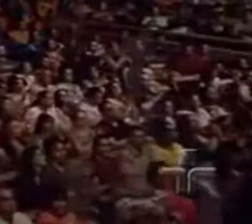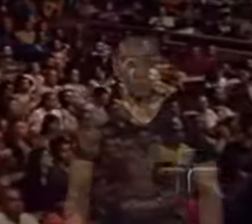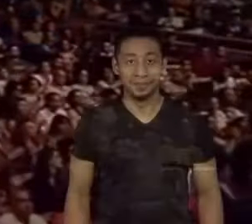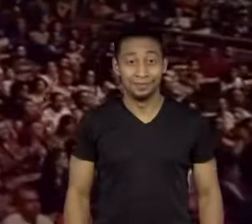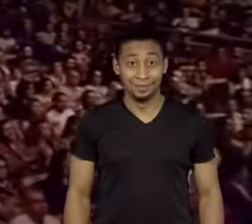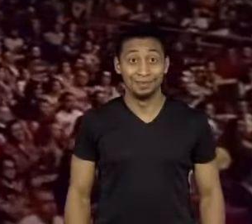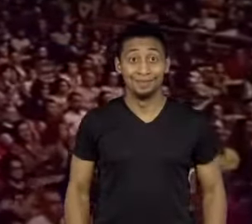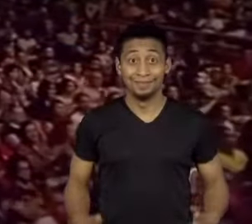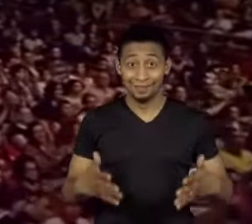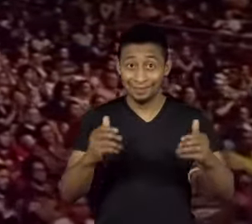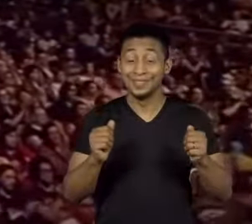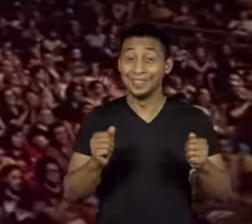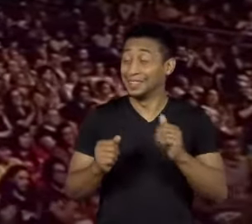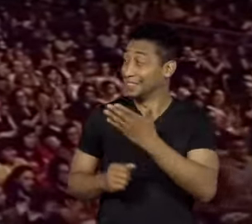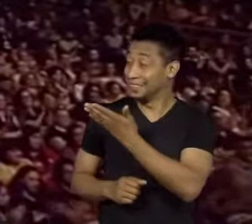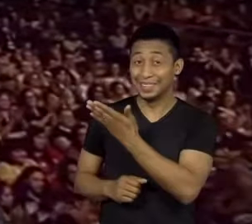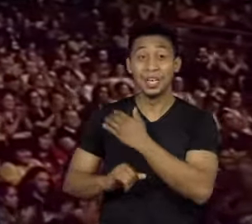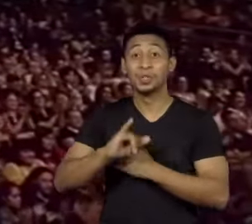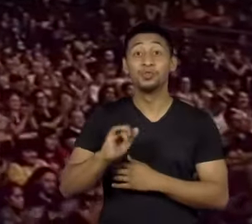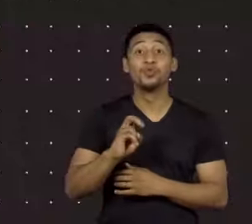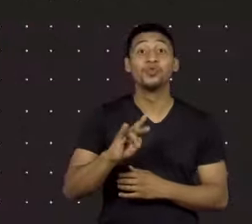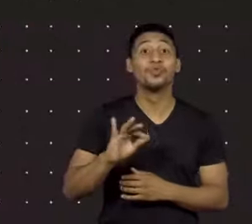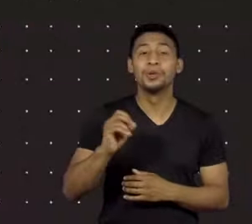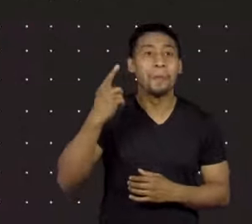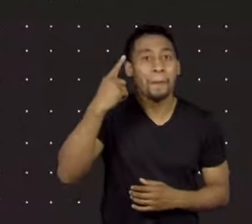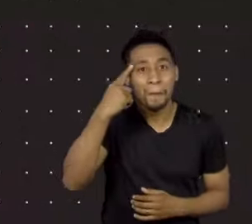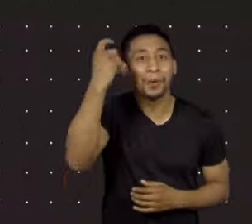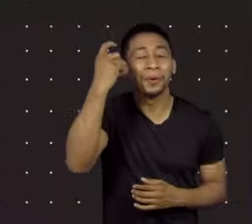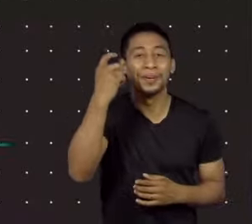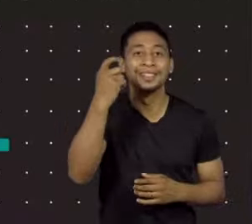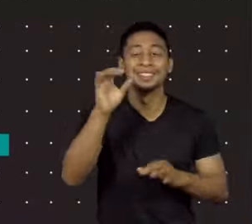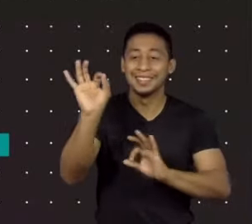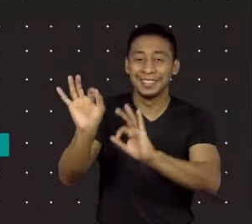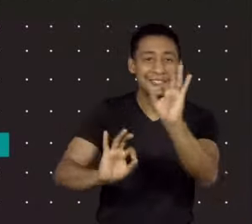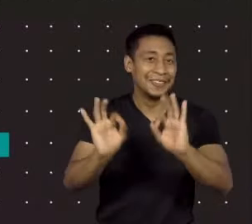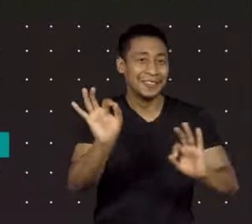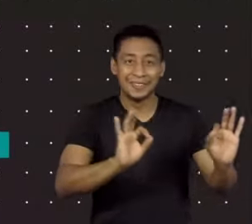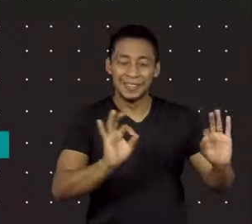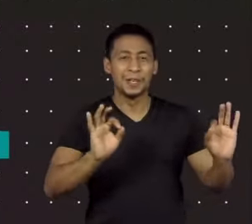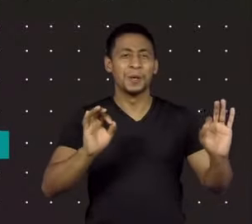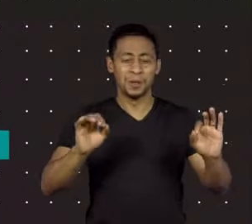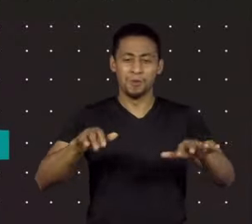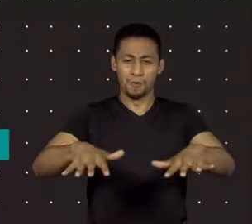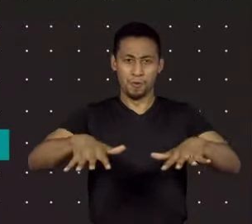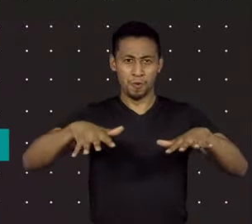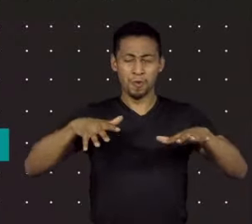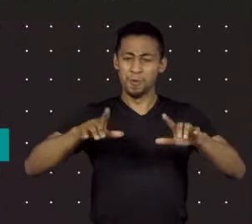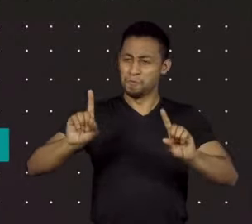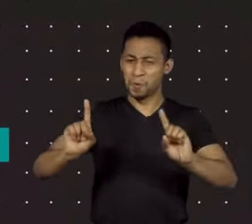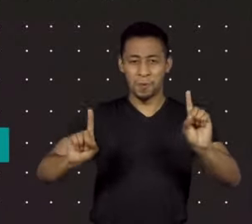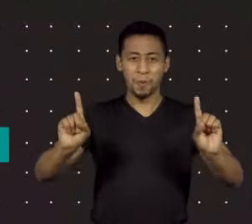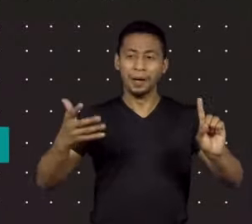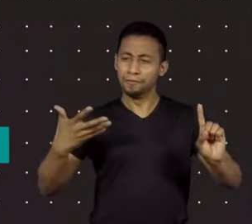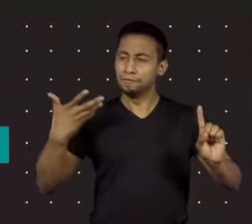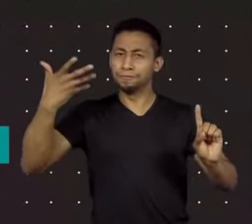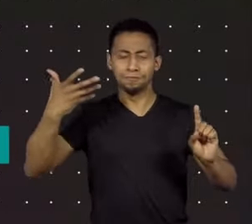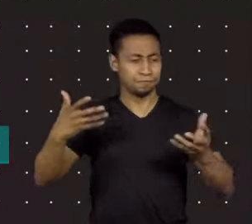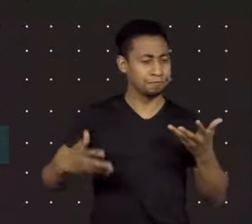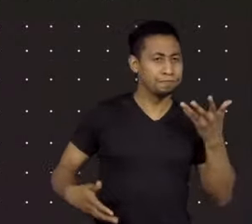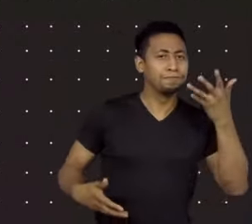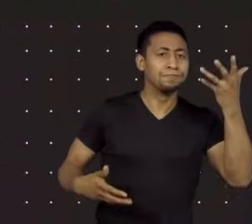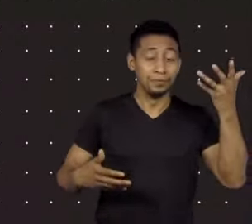Só de uma cabeça como a do Júlio podia sair a ideia de cruzar o formato dos grandes concursos de música clássica, que aqui no Brasil